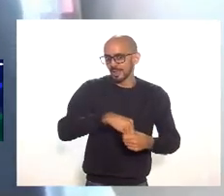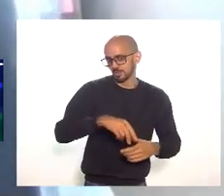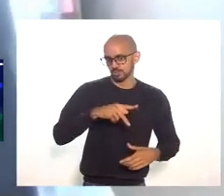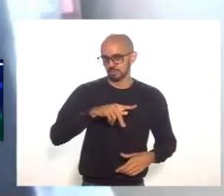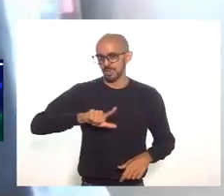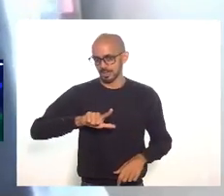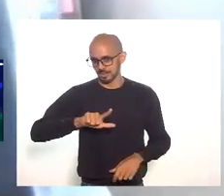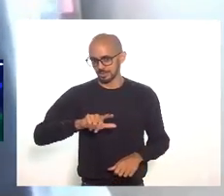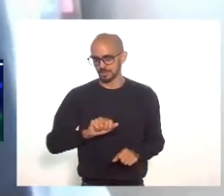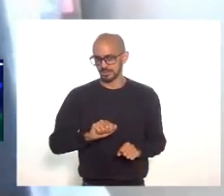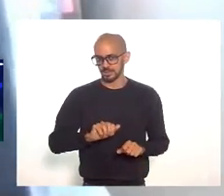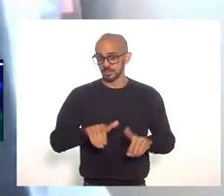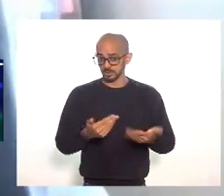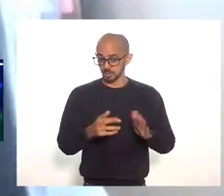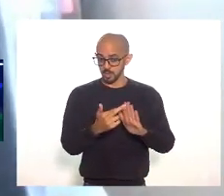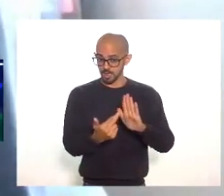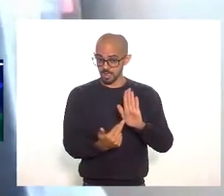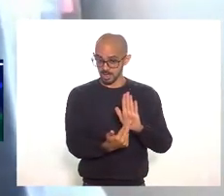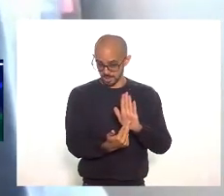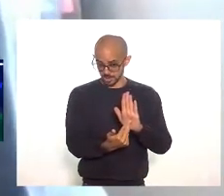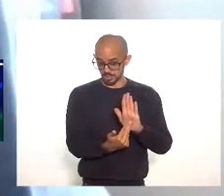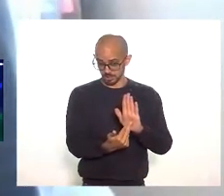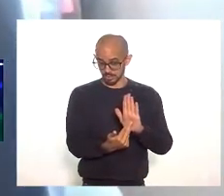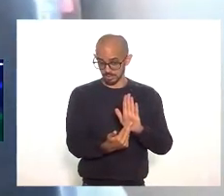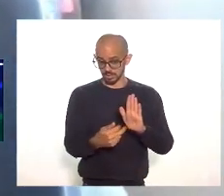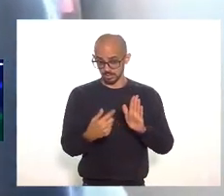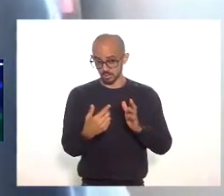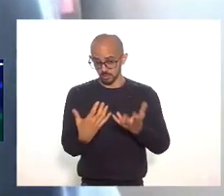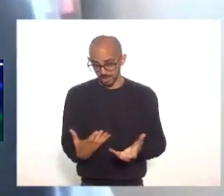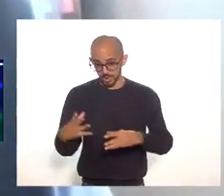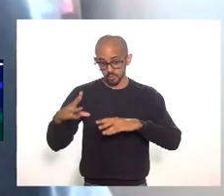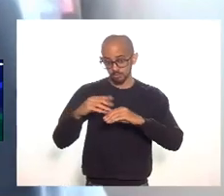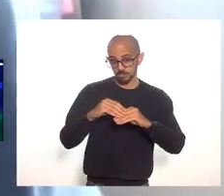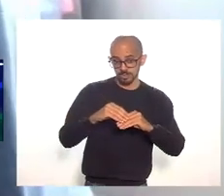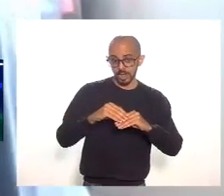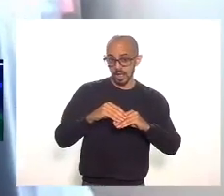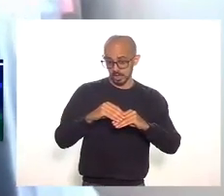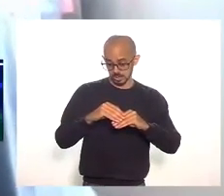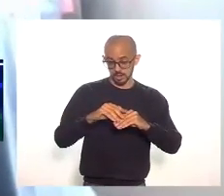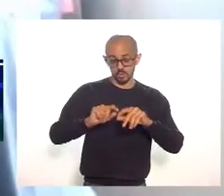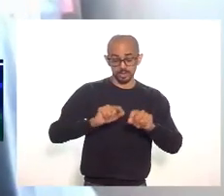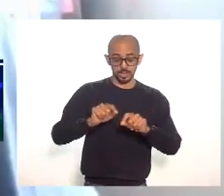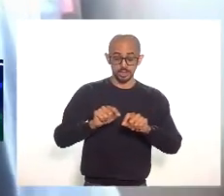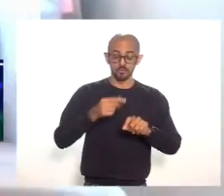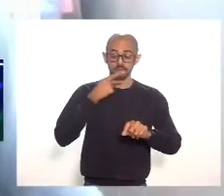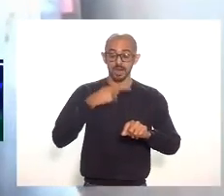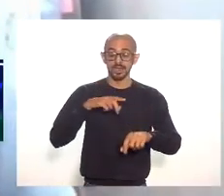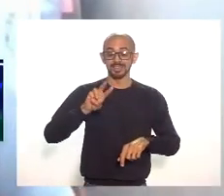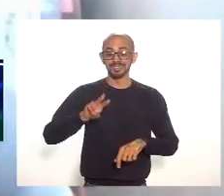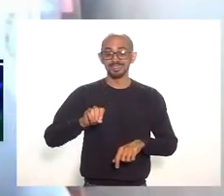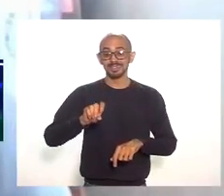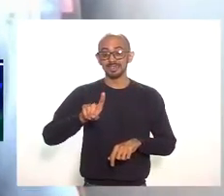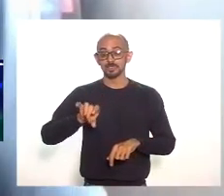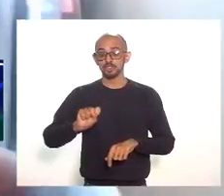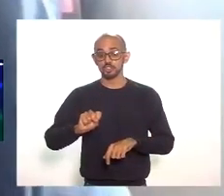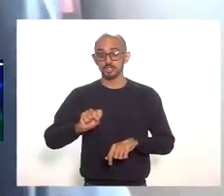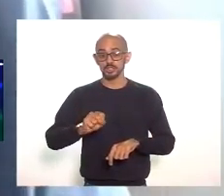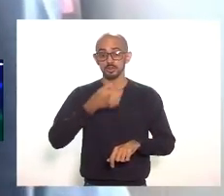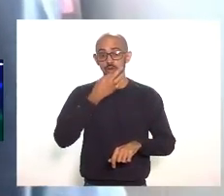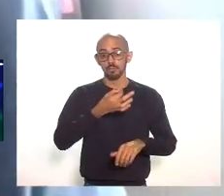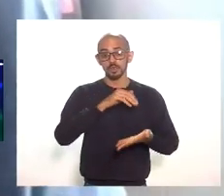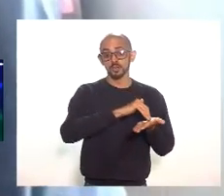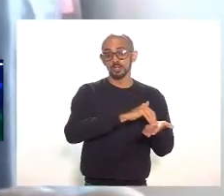regimento, presidente Tia Ju, acrescento, dá 30 dias para baixa em diligência. Claro, a resposta pode